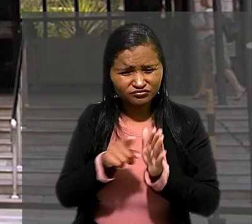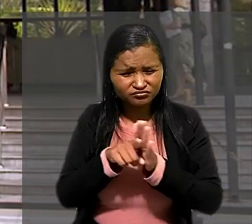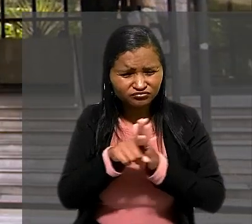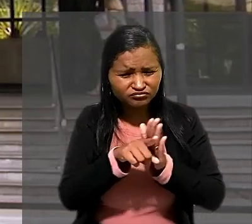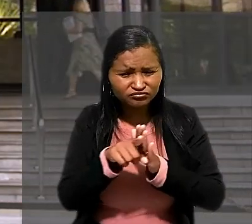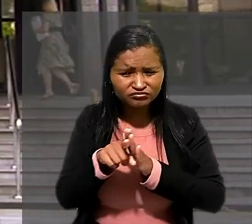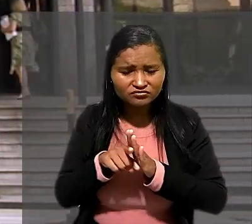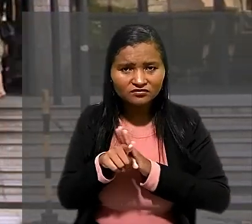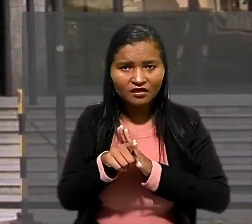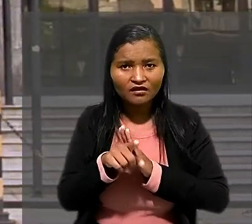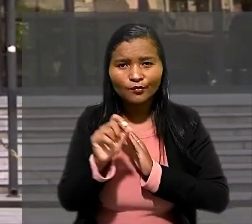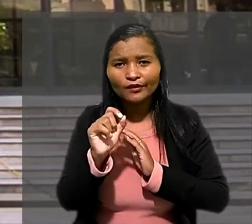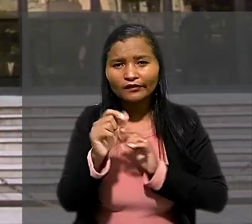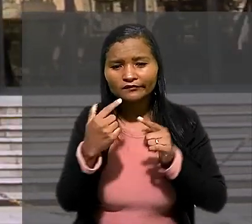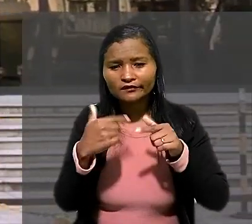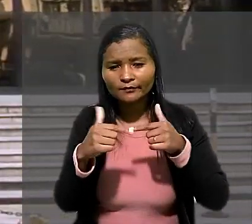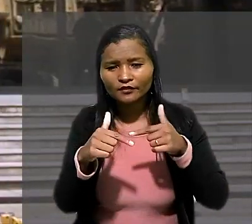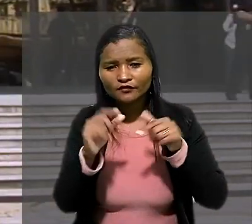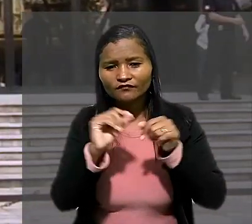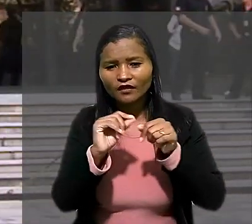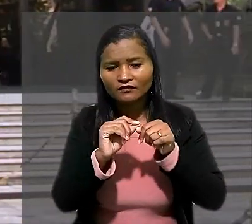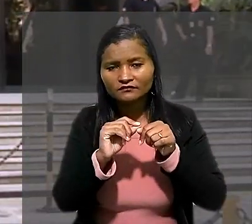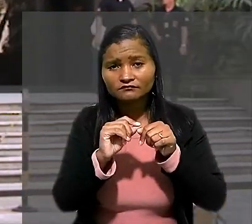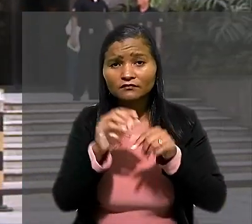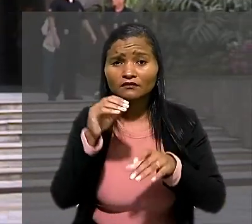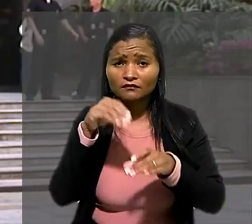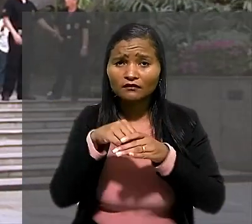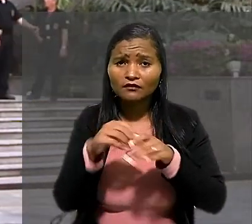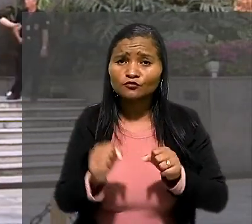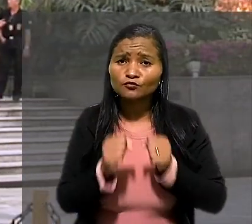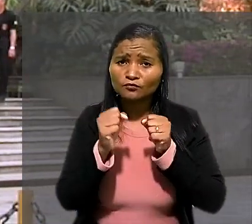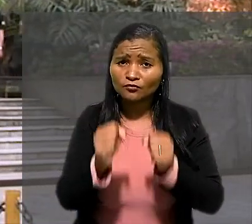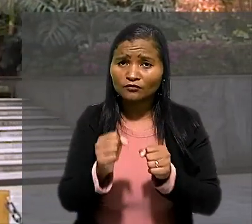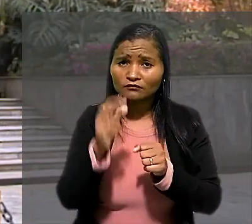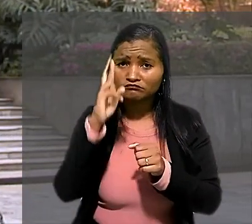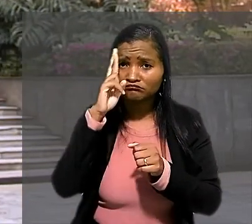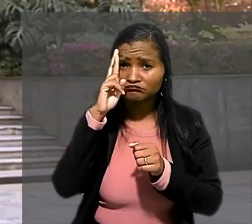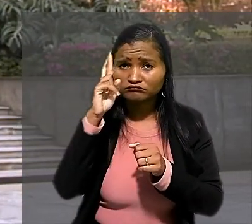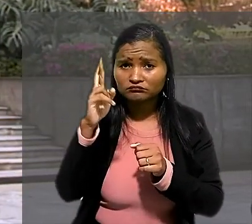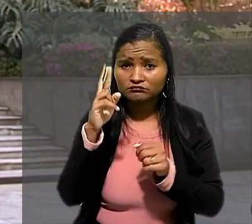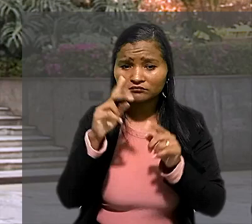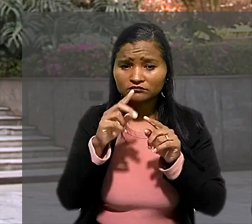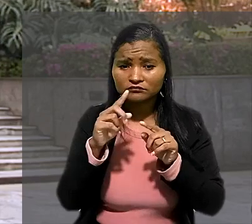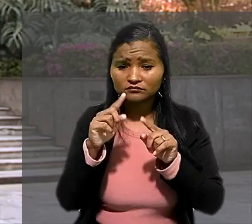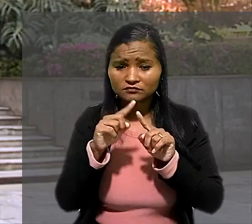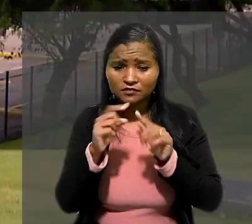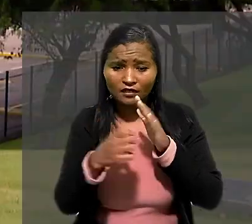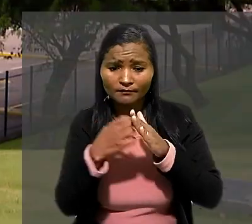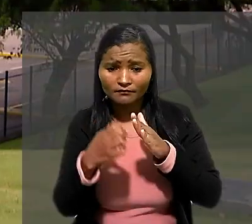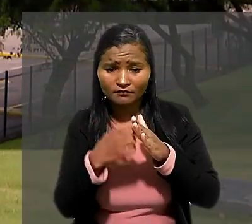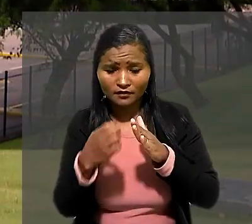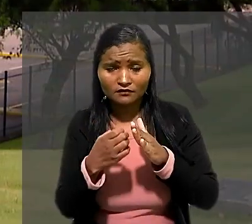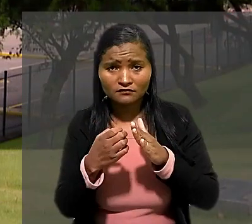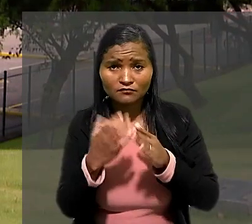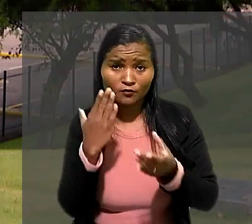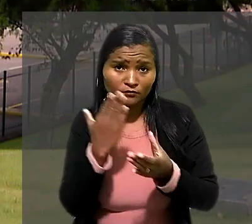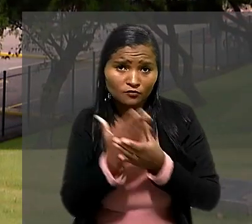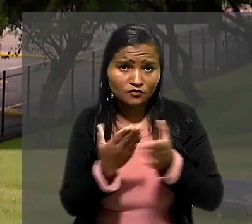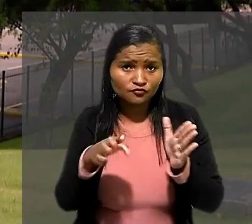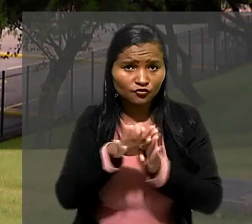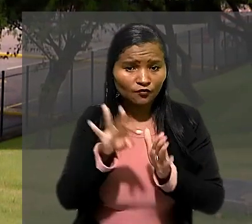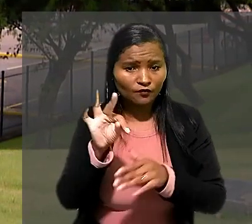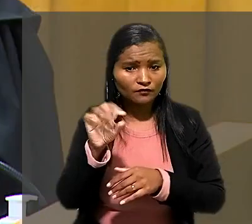equipamentos para fiscalizar as atividades dos trabalhadores está dentro do poder diretivo do empregador. O caso chegou